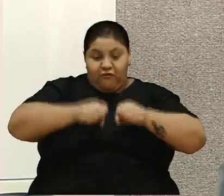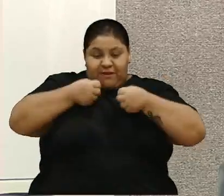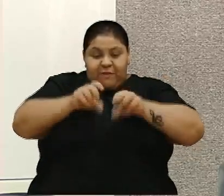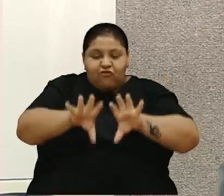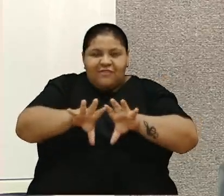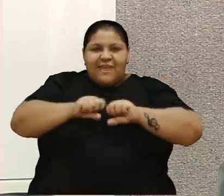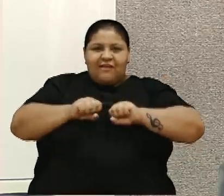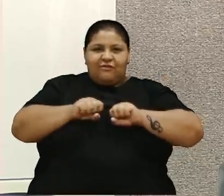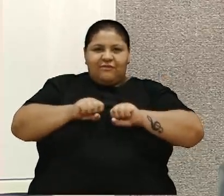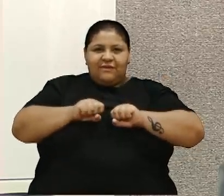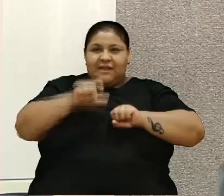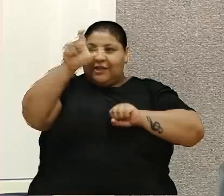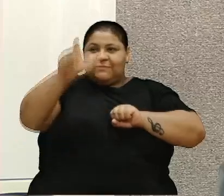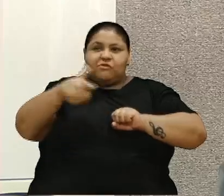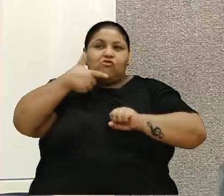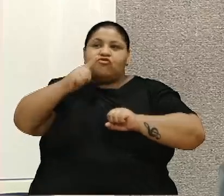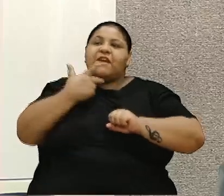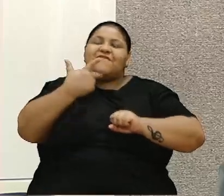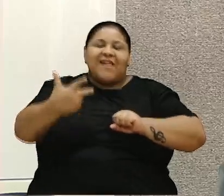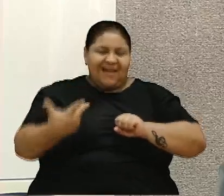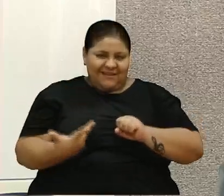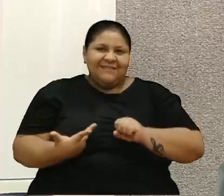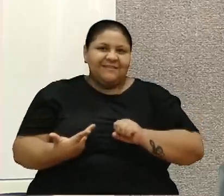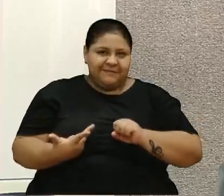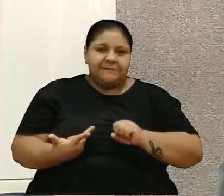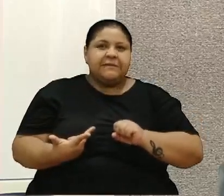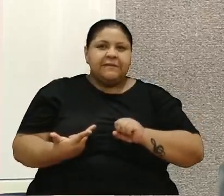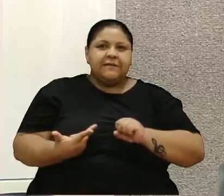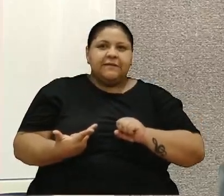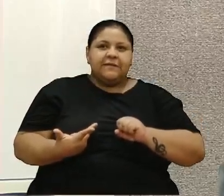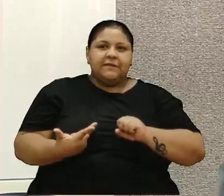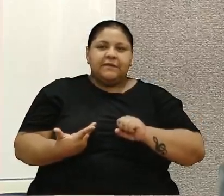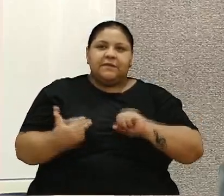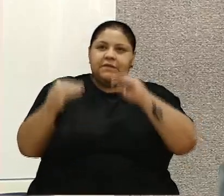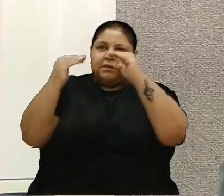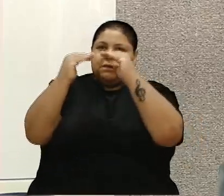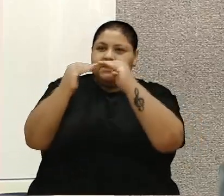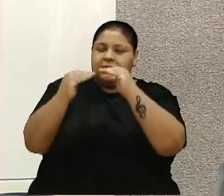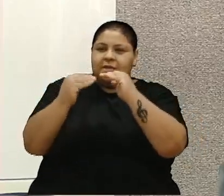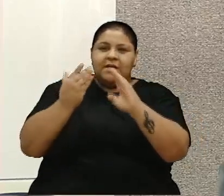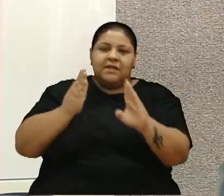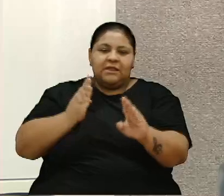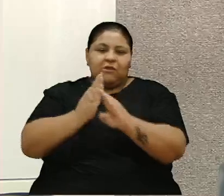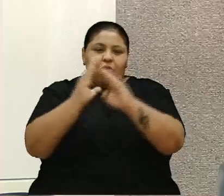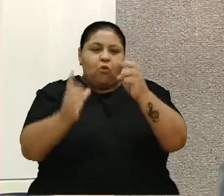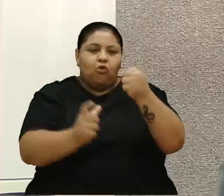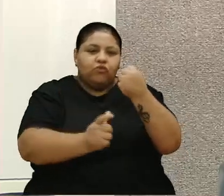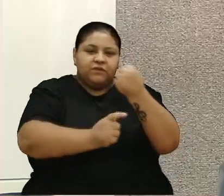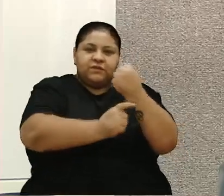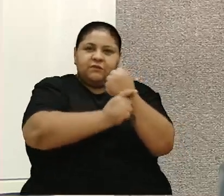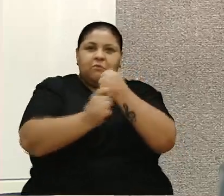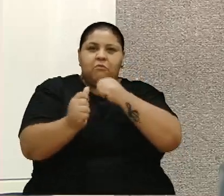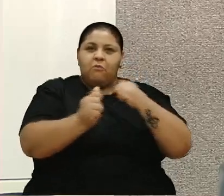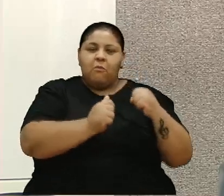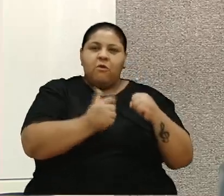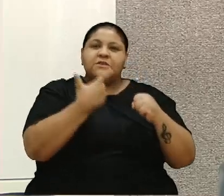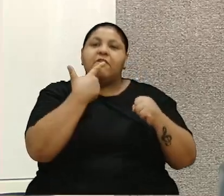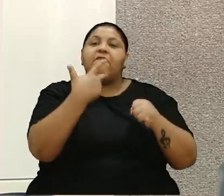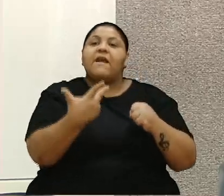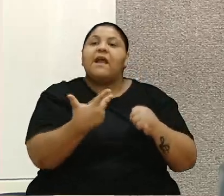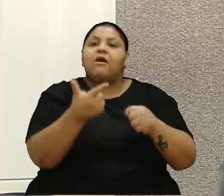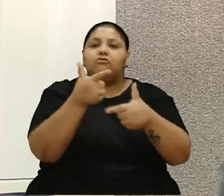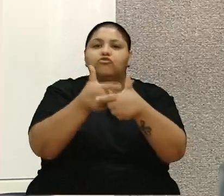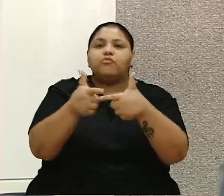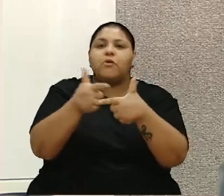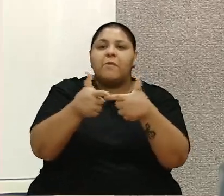vezes, que a pessoa não consegue expor isso. E aí não encontra segurança, um lugar seguro devido para que seja feito, para que possa se expor e